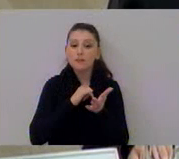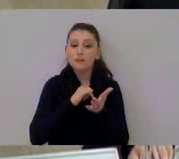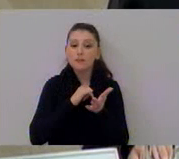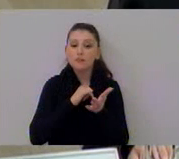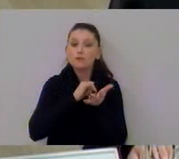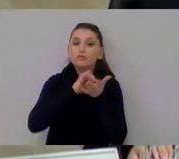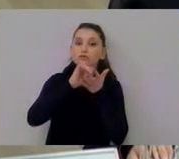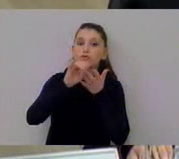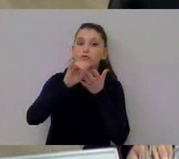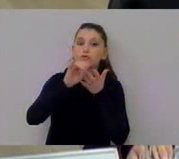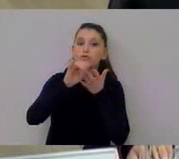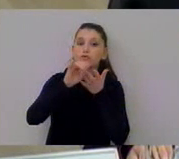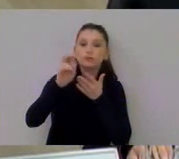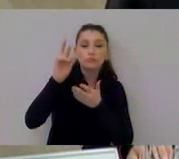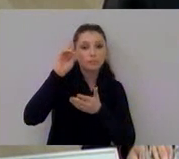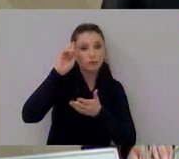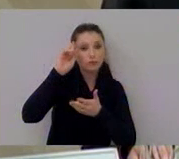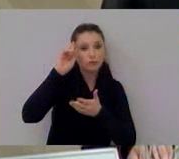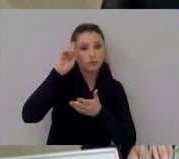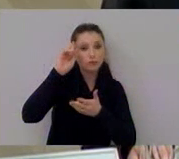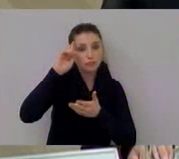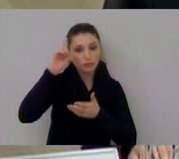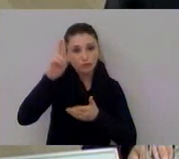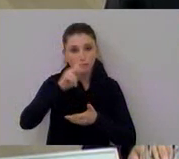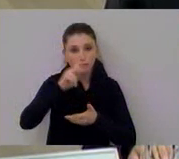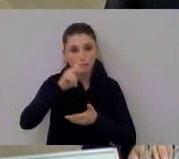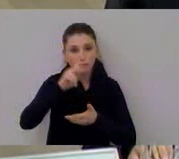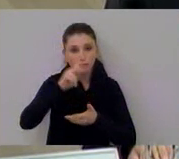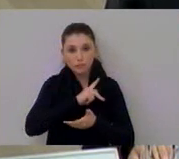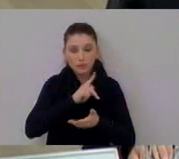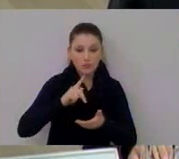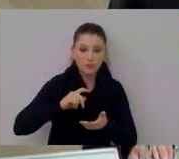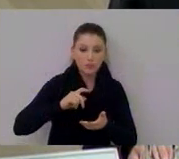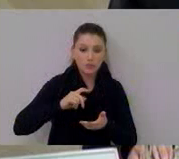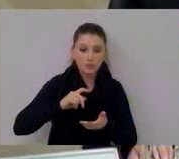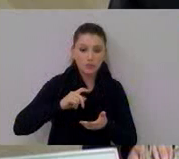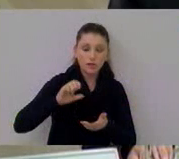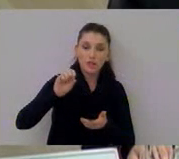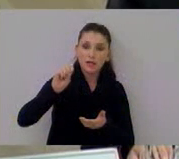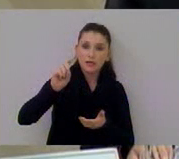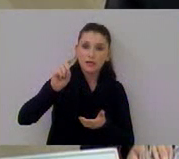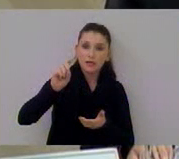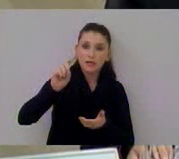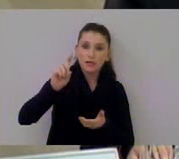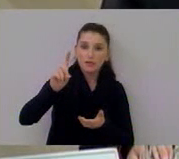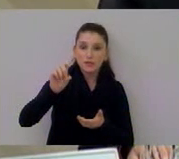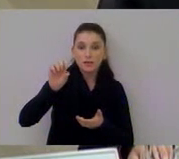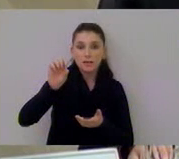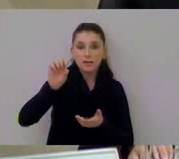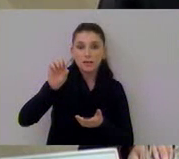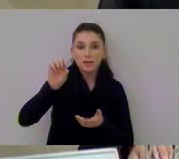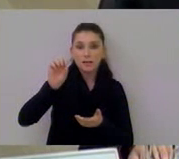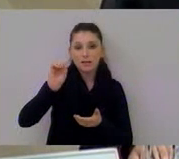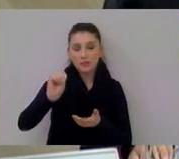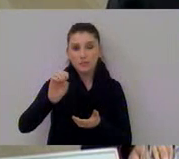ao presidente da STC com cópia